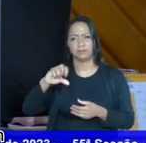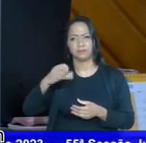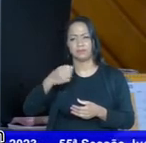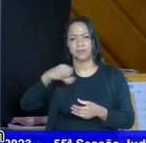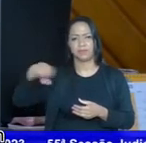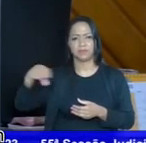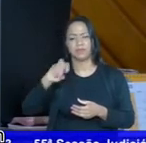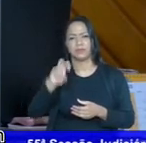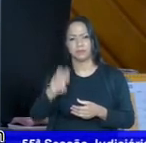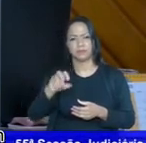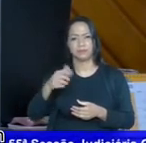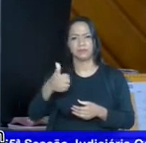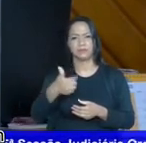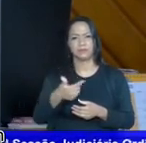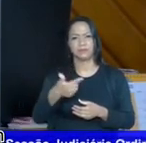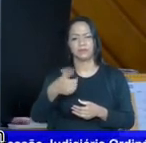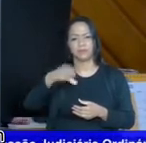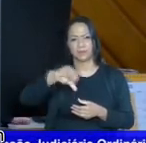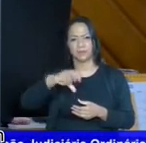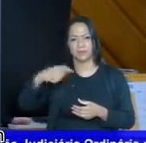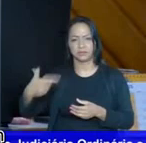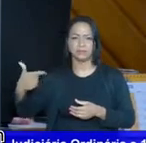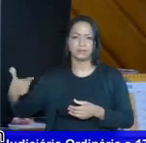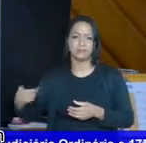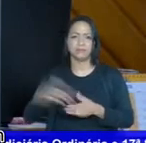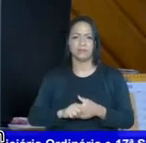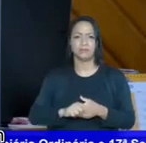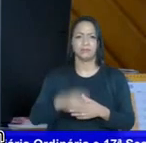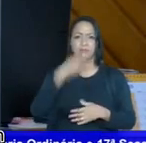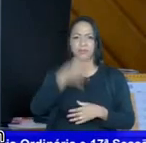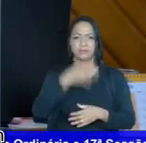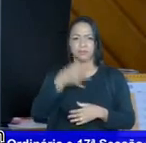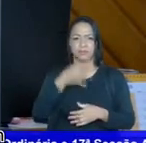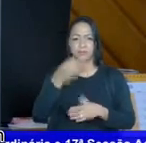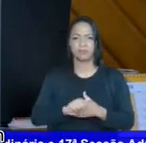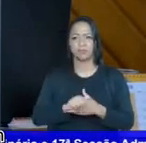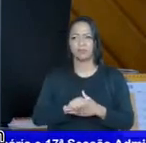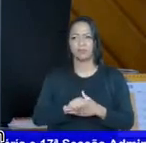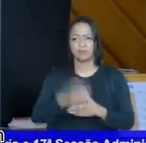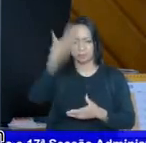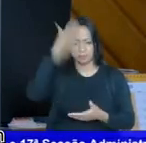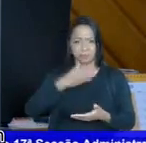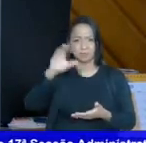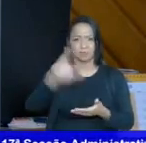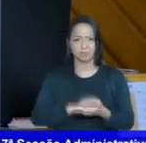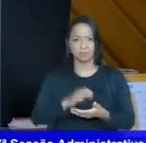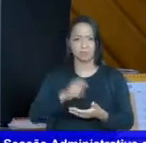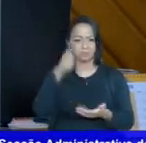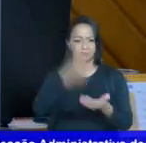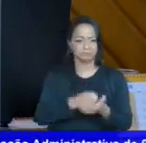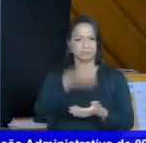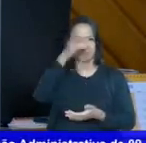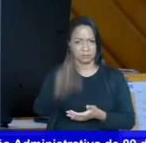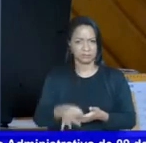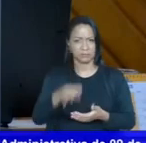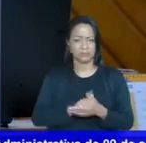5069.905, 5069.922, na minha avaliação, não são notas fiscais idôneas para comprovar gasto regular com combustível,